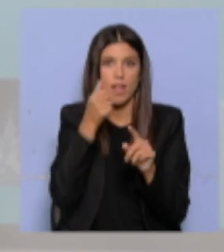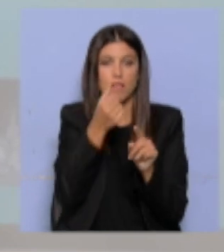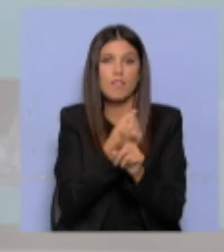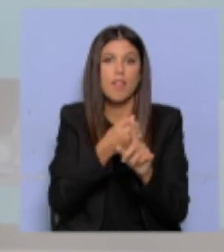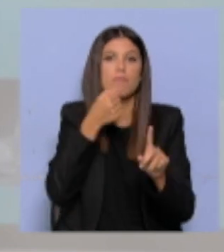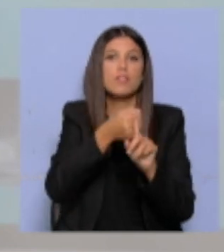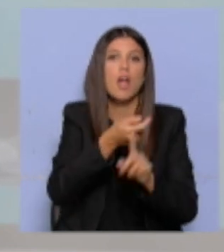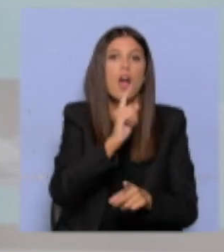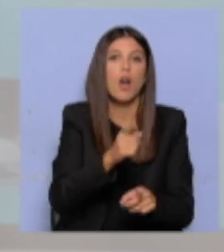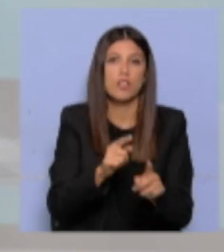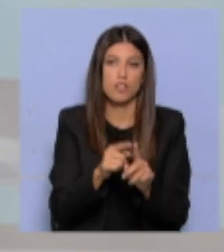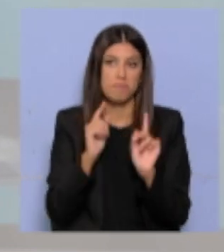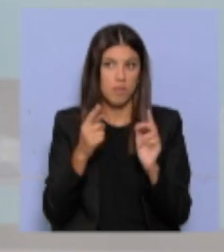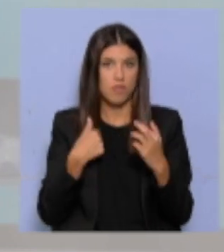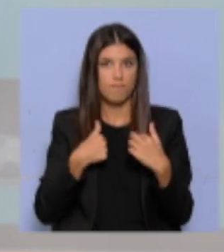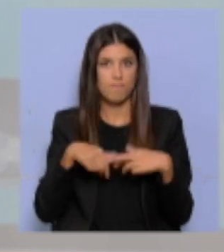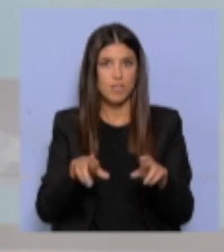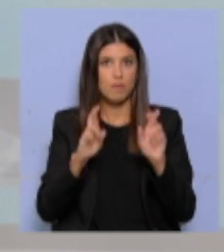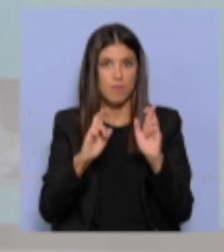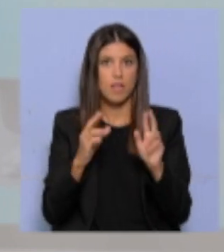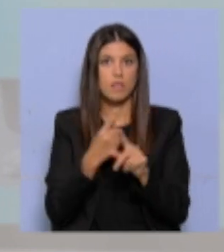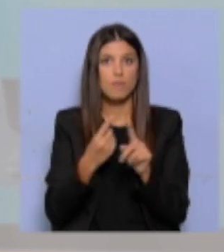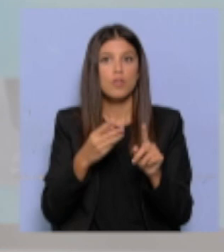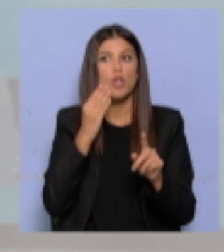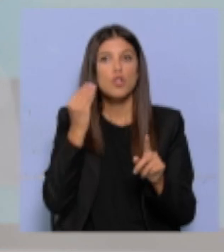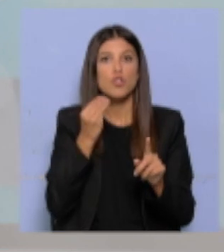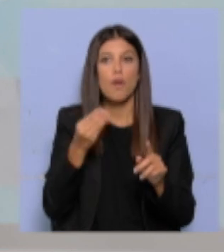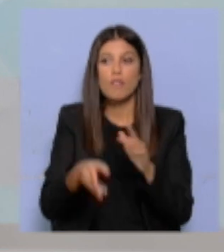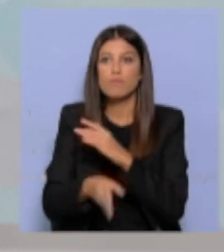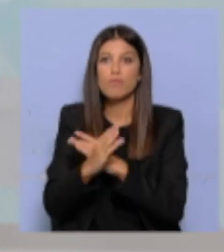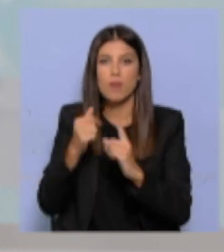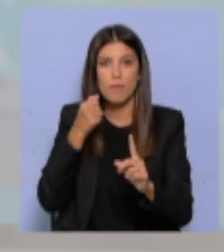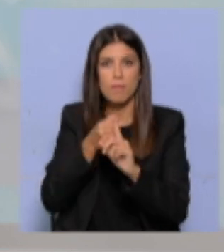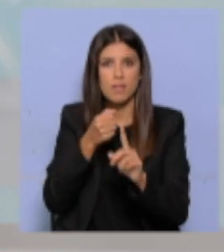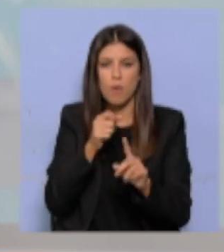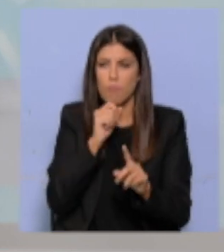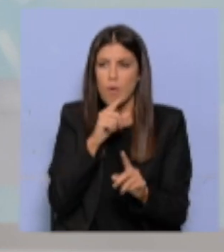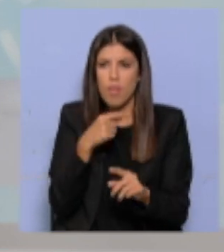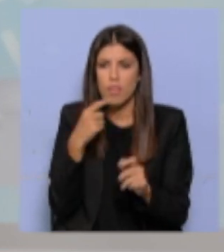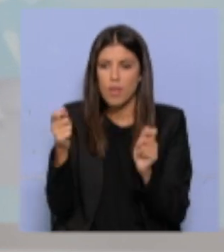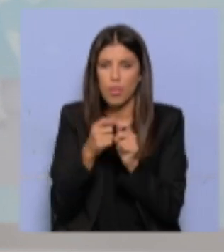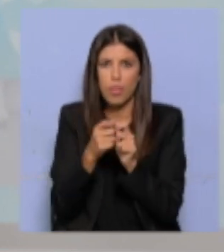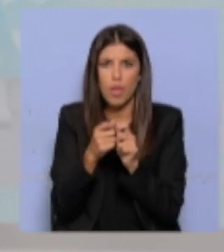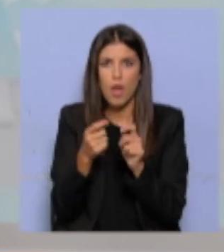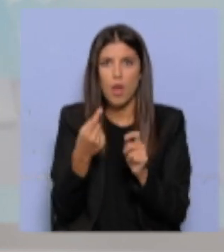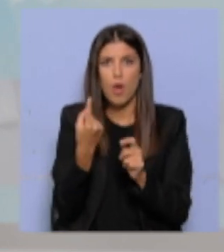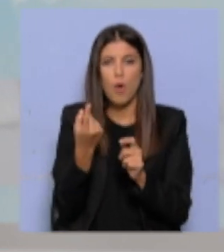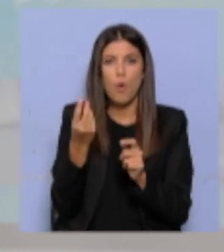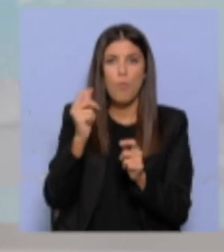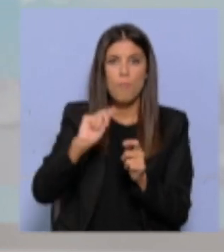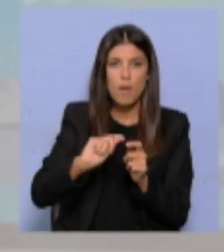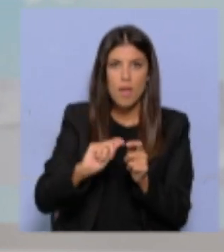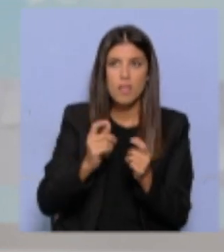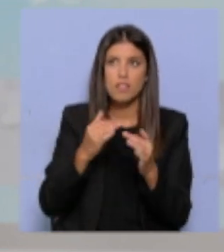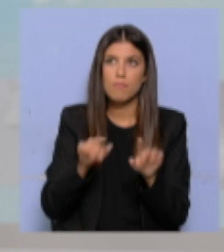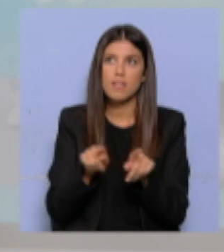jovens que partem para as missões, nem que seja apenas por um mês, há qualquer coisa que fica. Além disso,